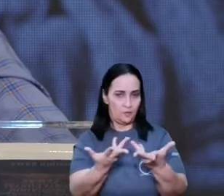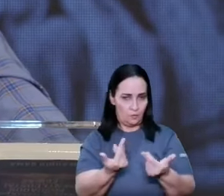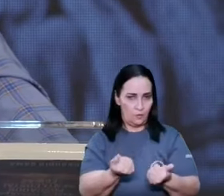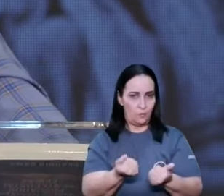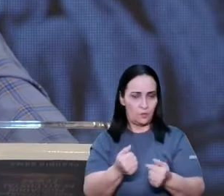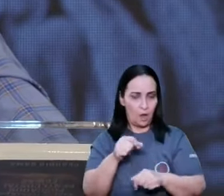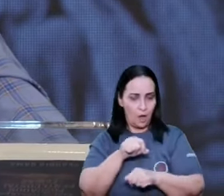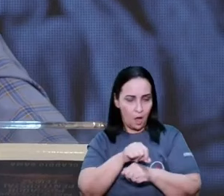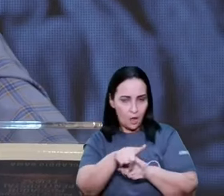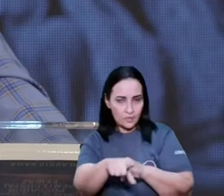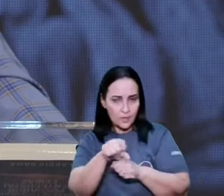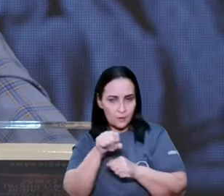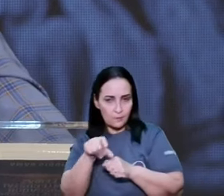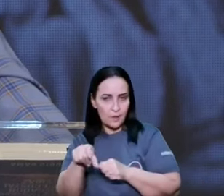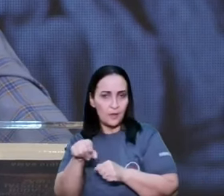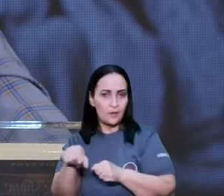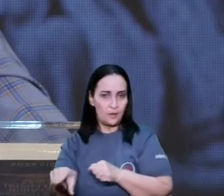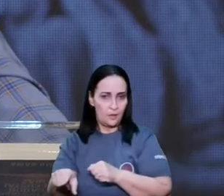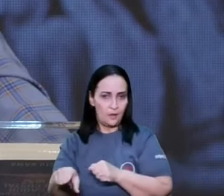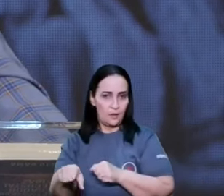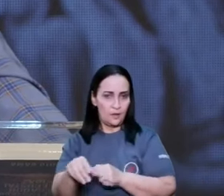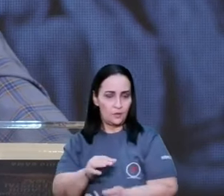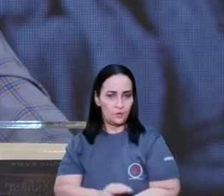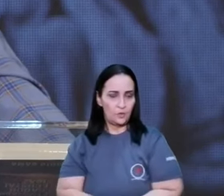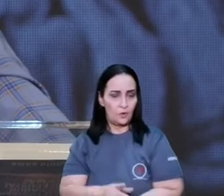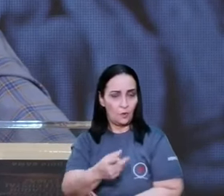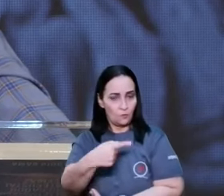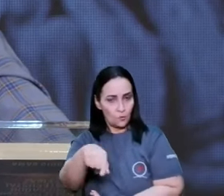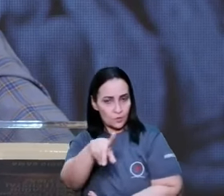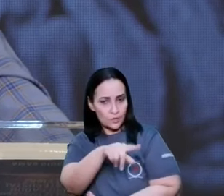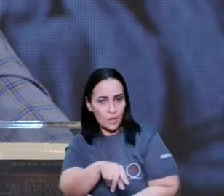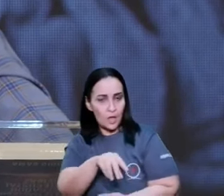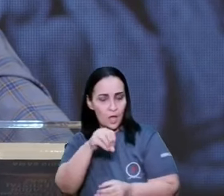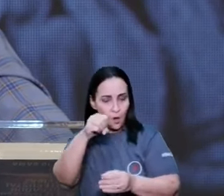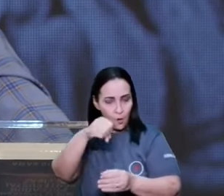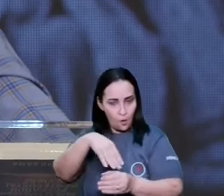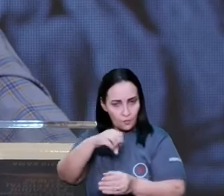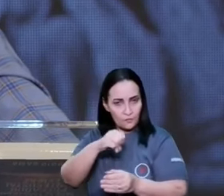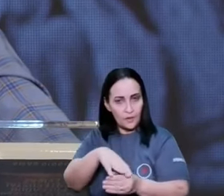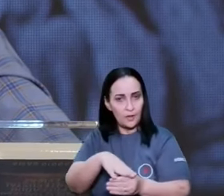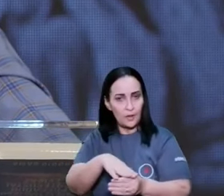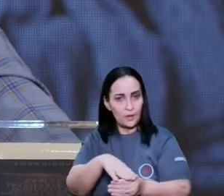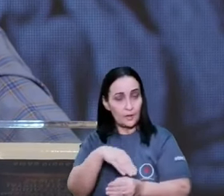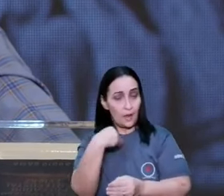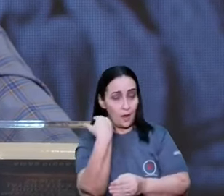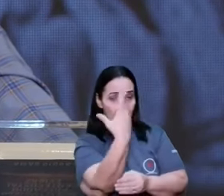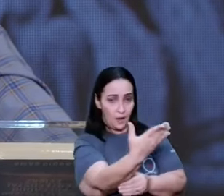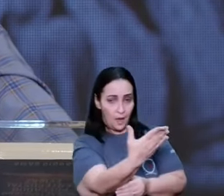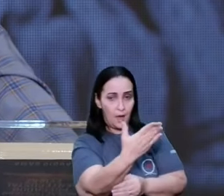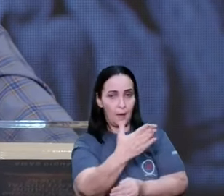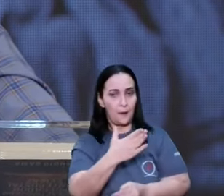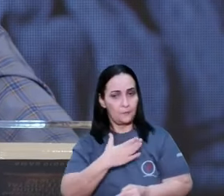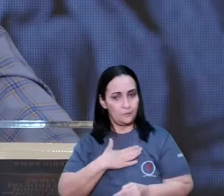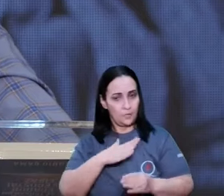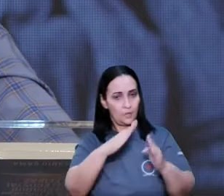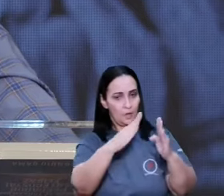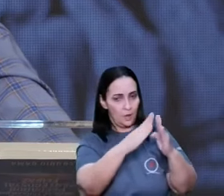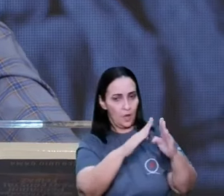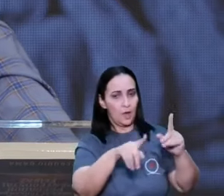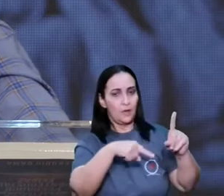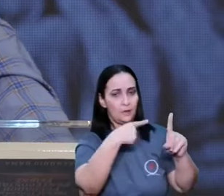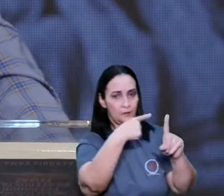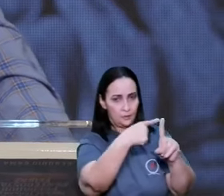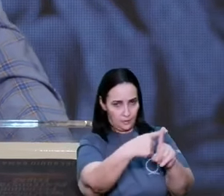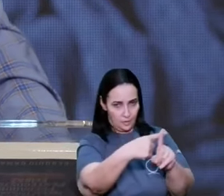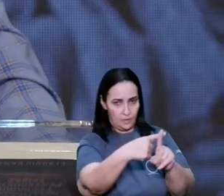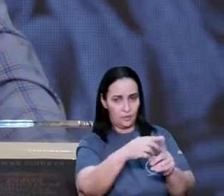aevc tem plantado lá fez-me botar aquela igreja de pé nós agora estamos